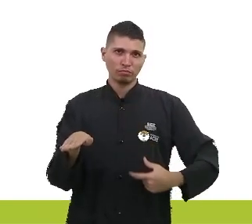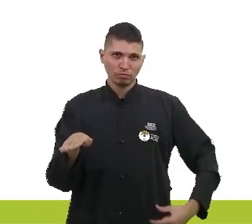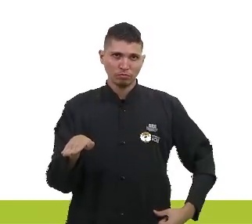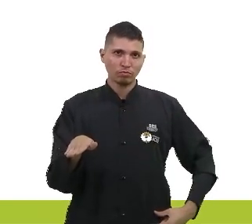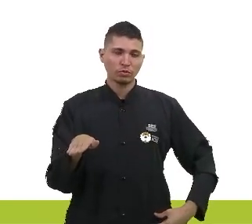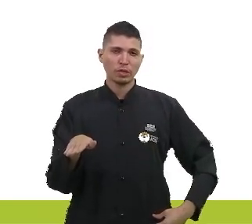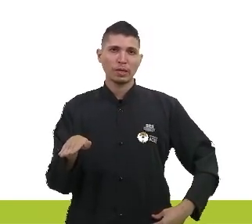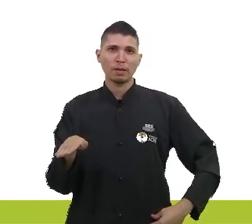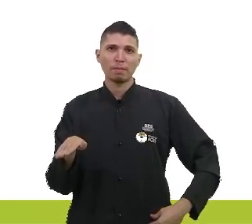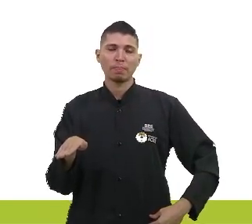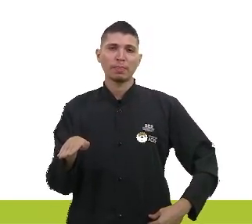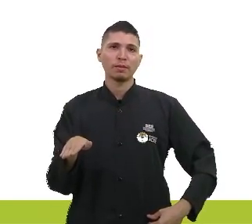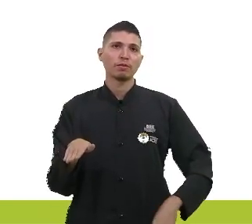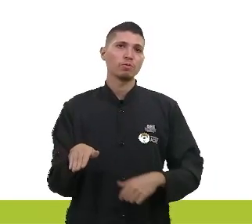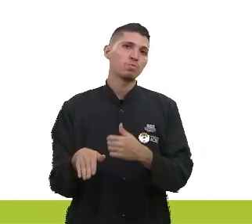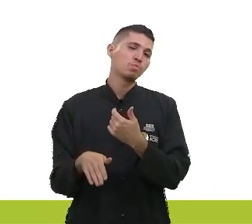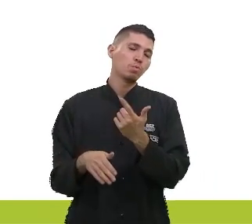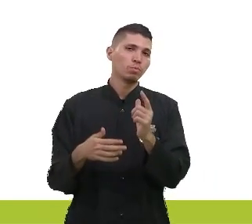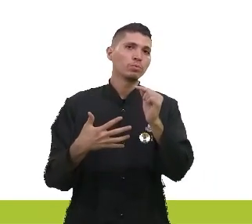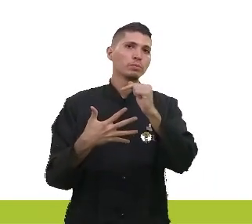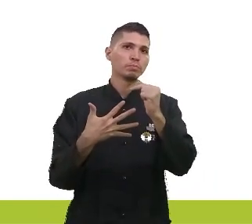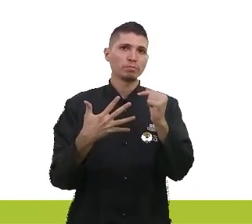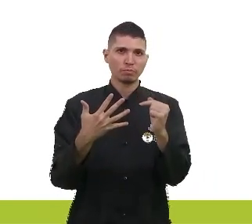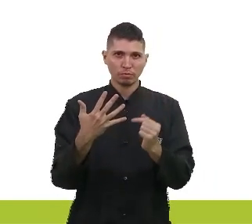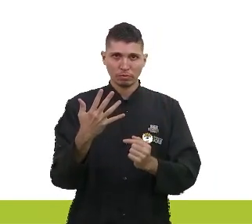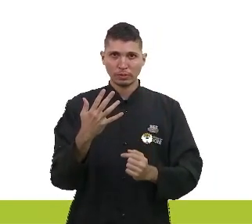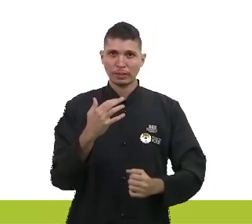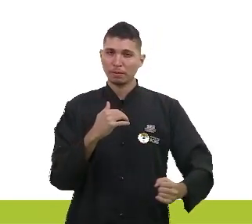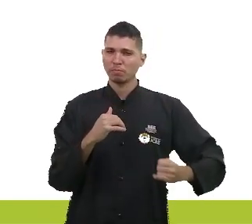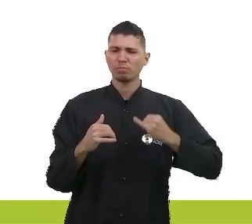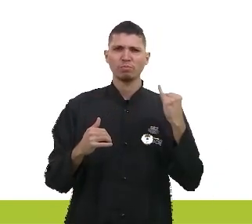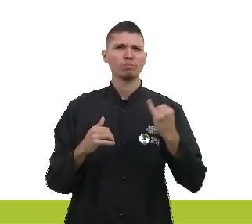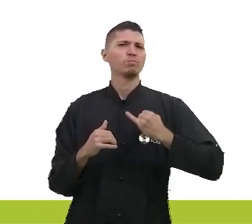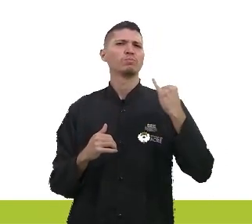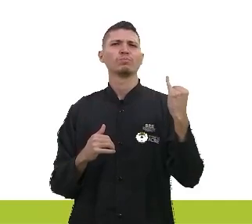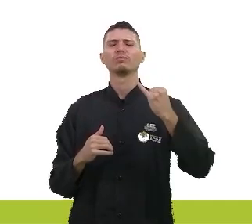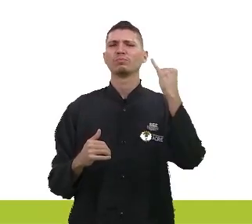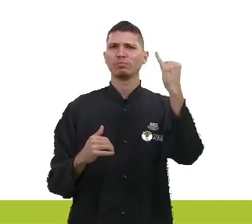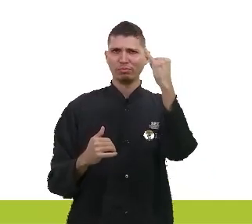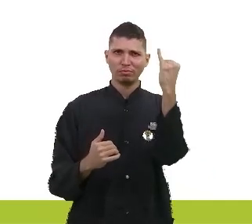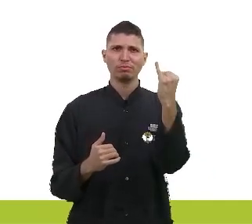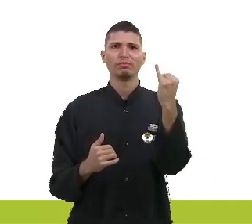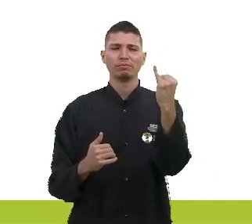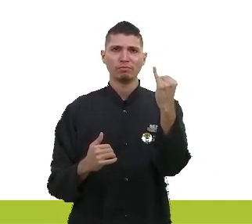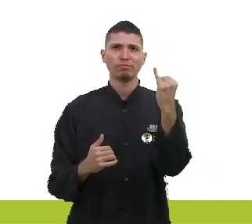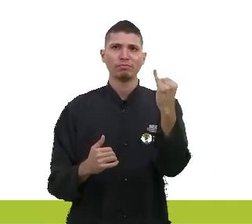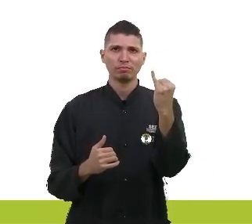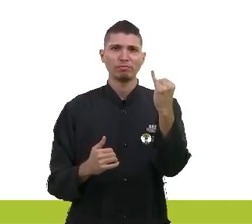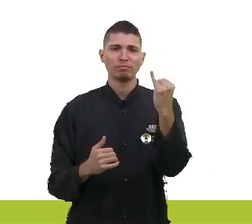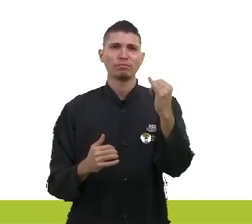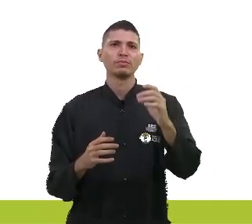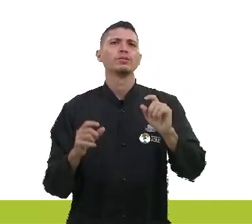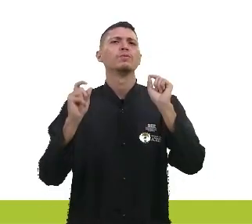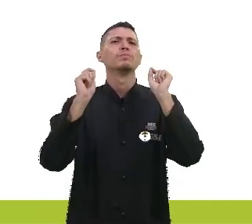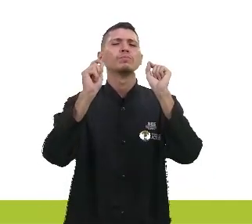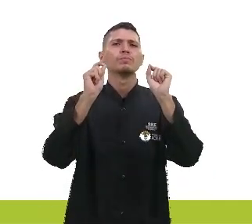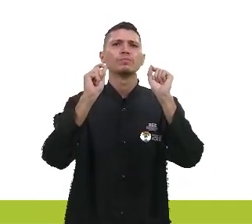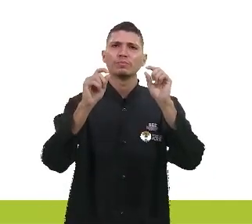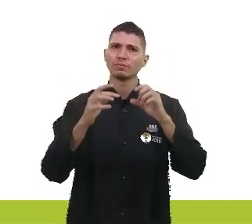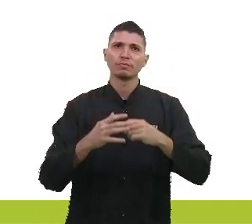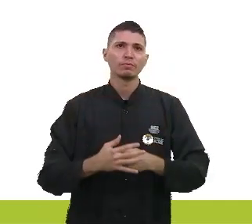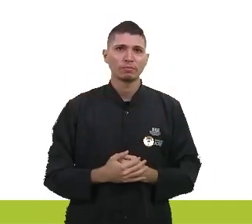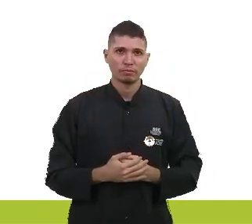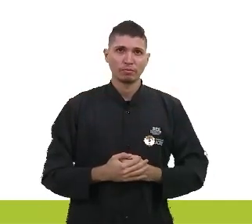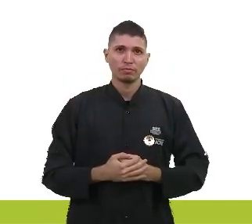importante dentro do carro, né, que a maioria das pessoas não consideram assim tão importante. Que é o quê? É